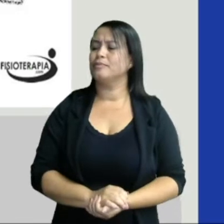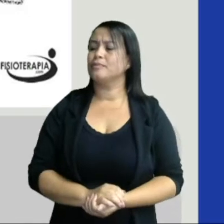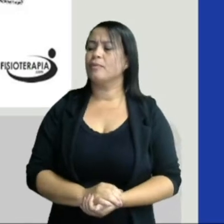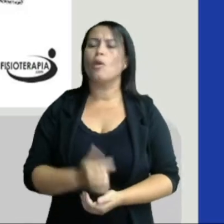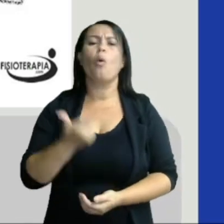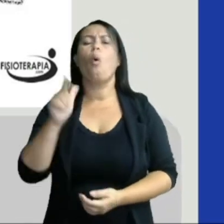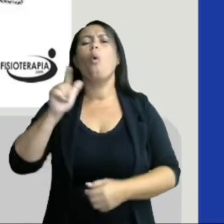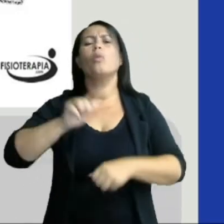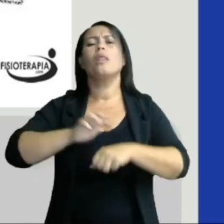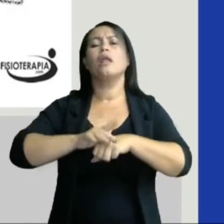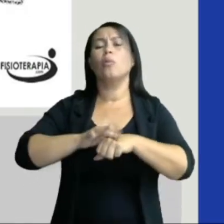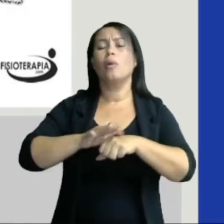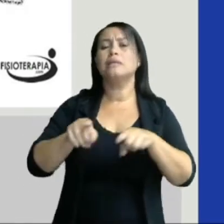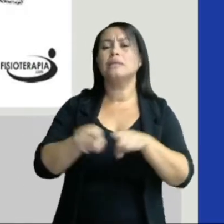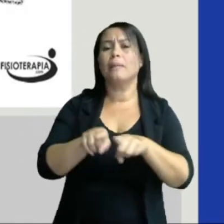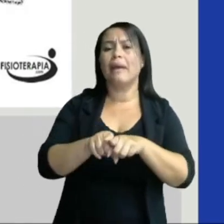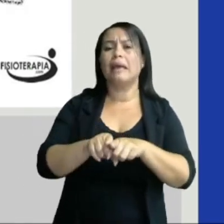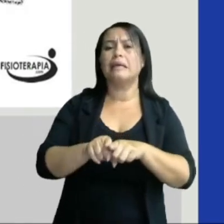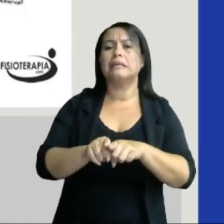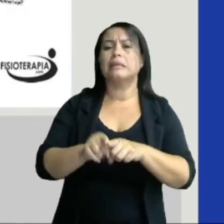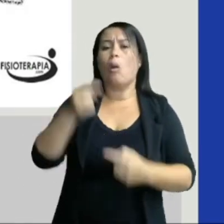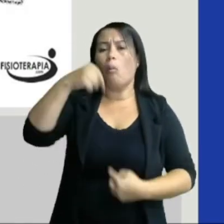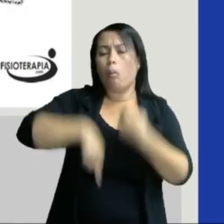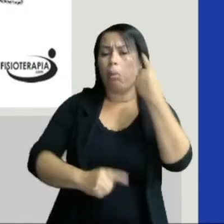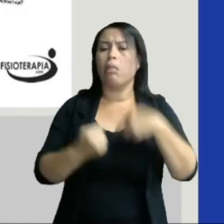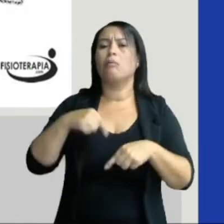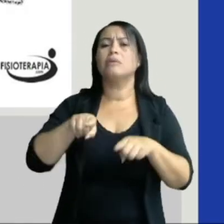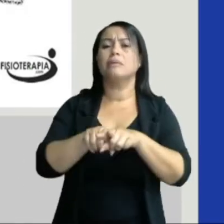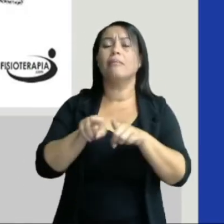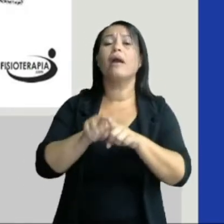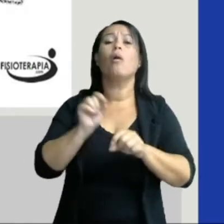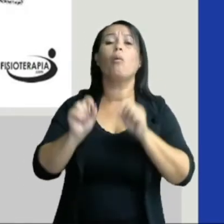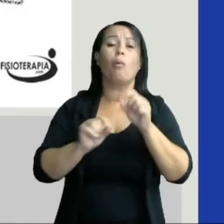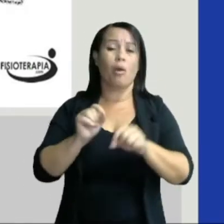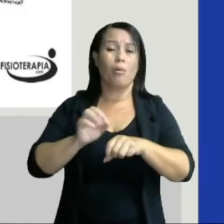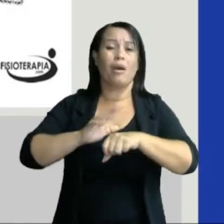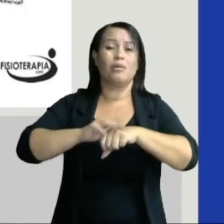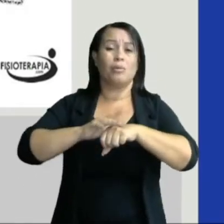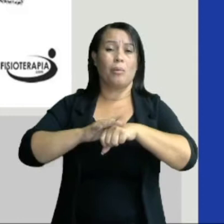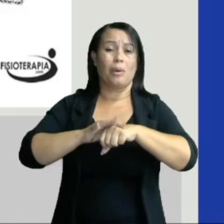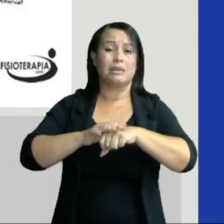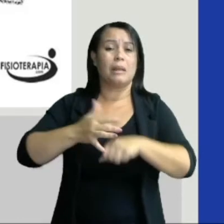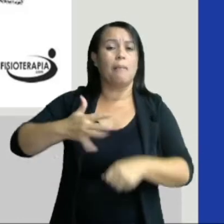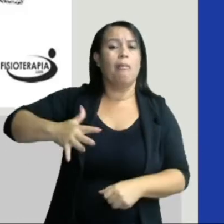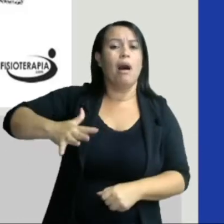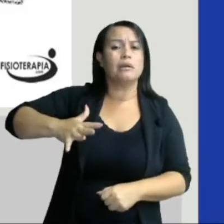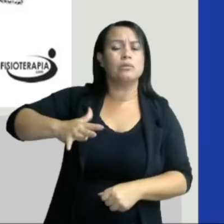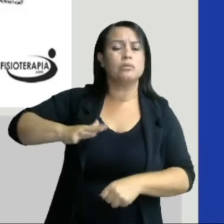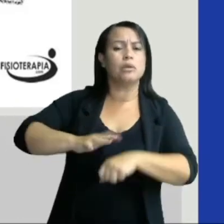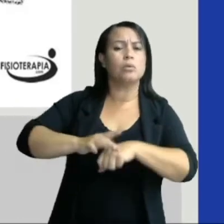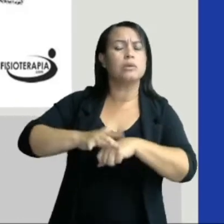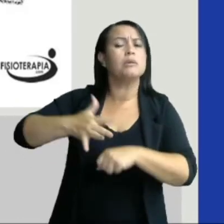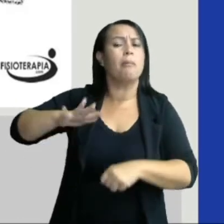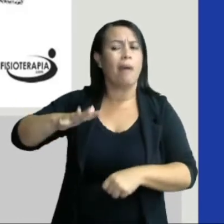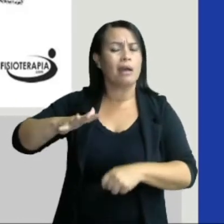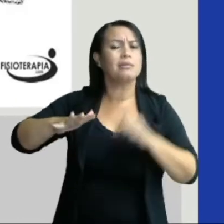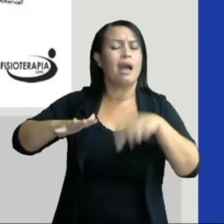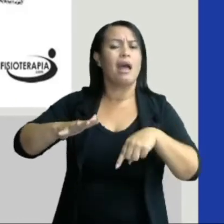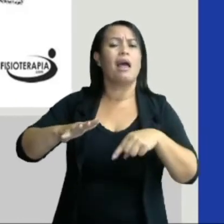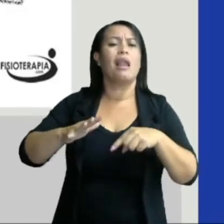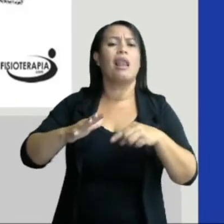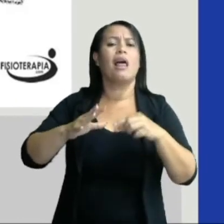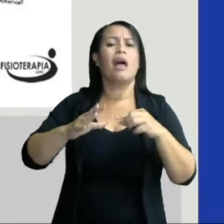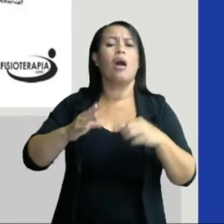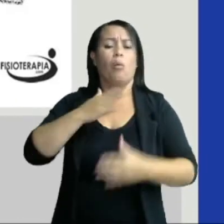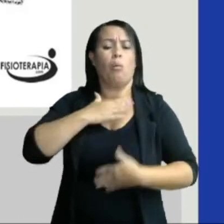Uma outra doença que também acomete o sistema nervoso é o mal de Parkinson, a doença de Parkinson, né? Ela é uma doença degenerativa,